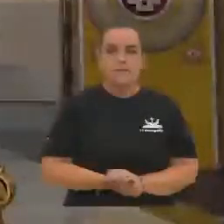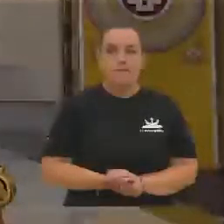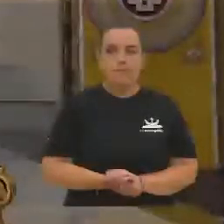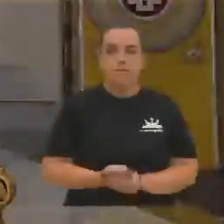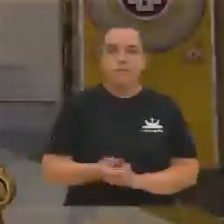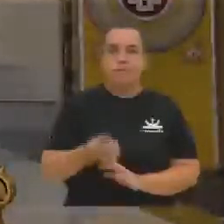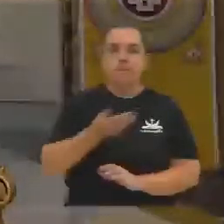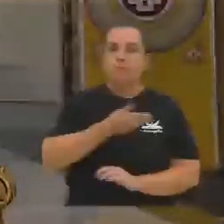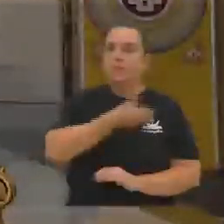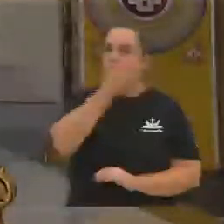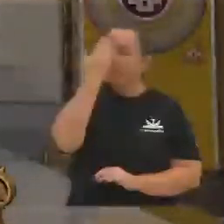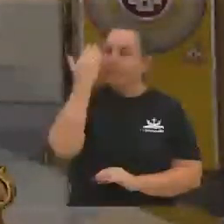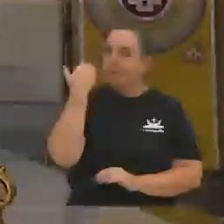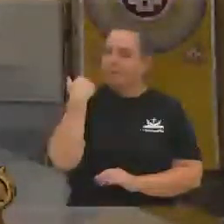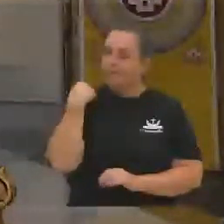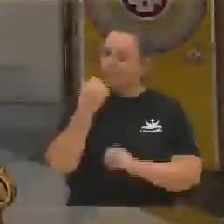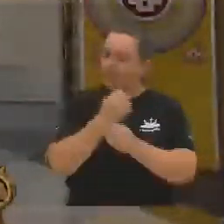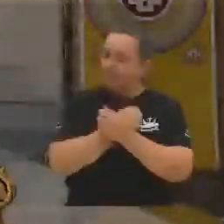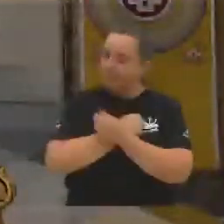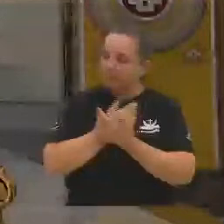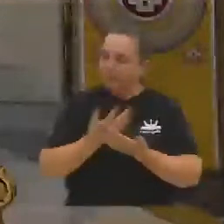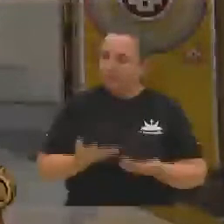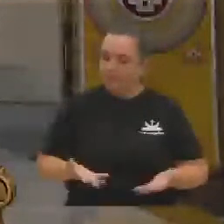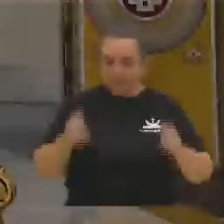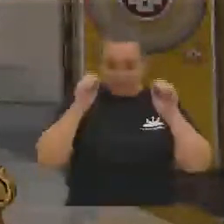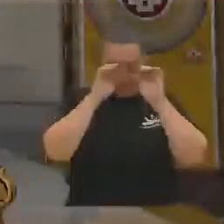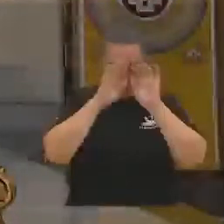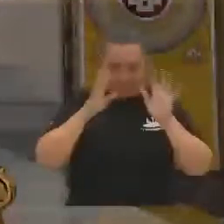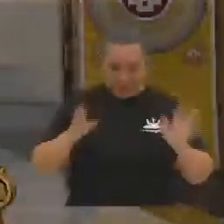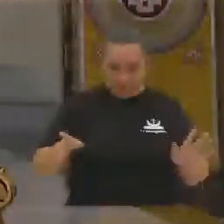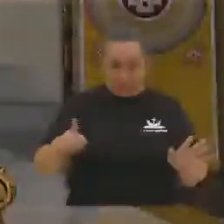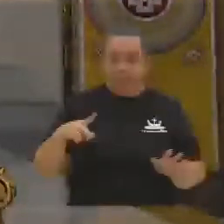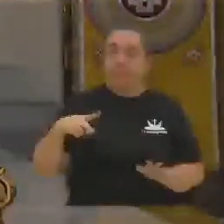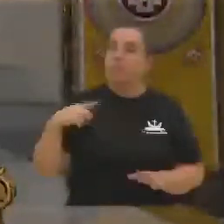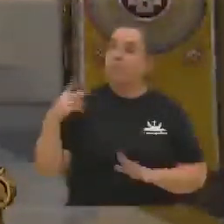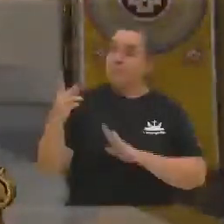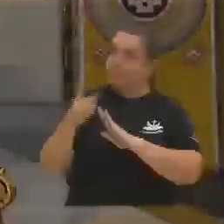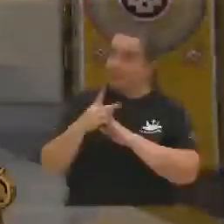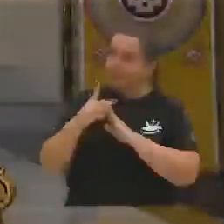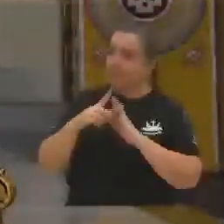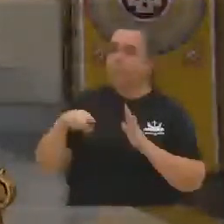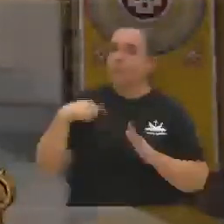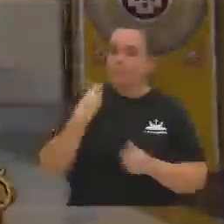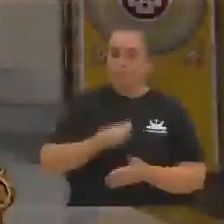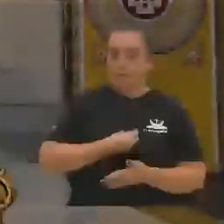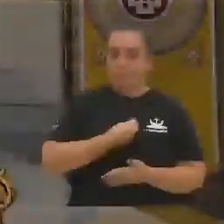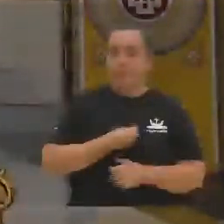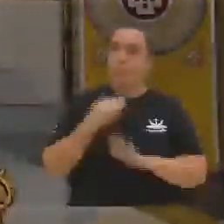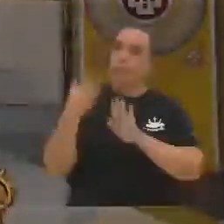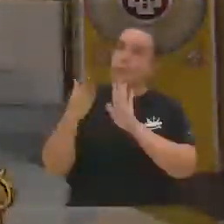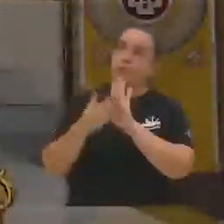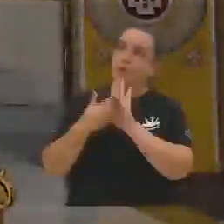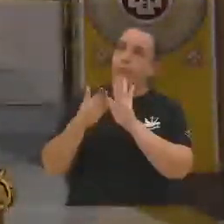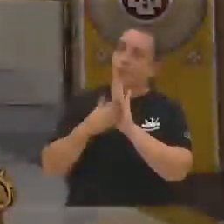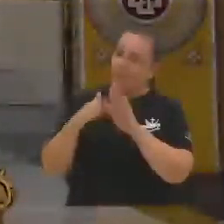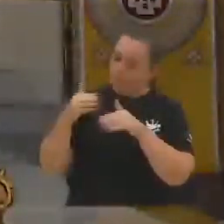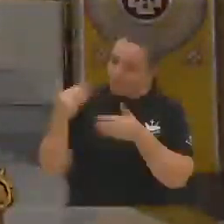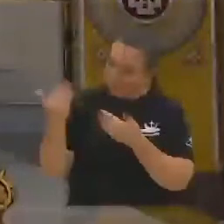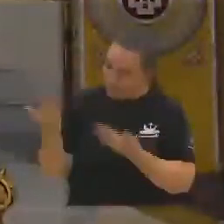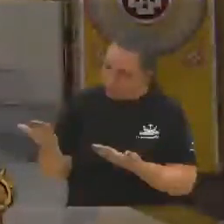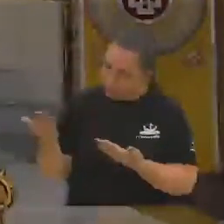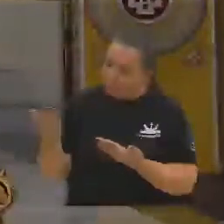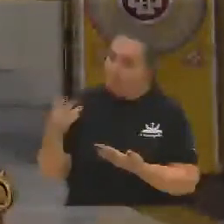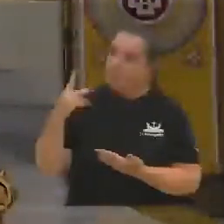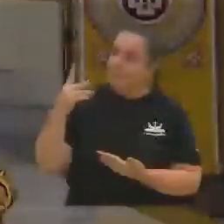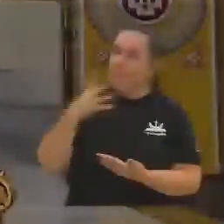Mãe de Guadalupe, cuida de nós, seus filhos, e faça-nos viver nas promessas que o